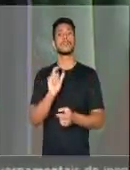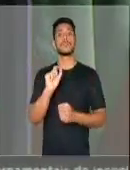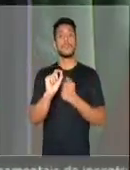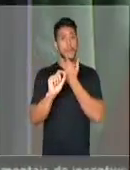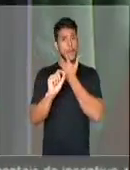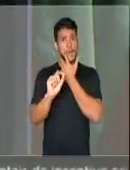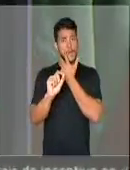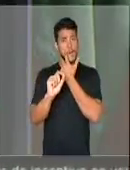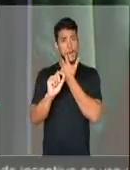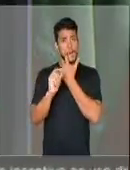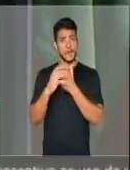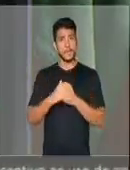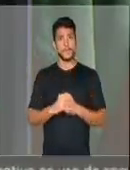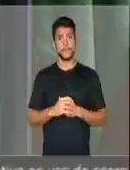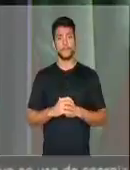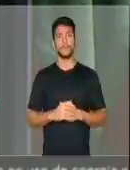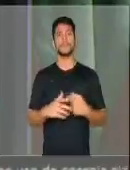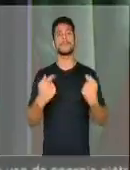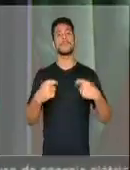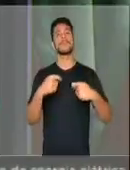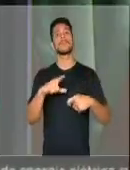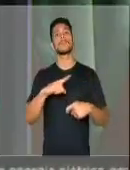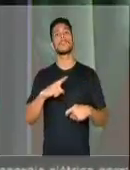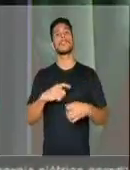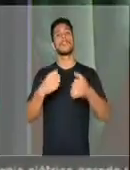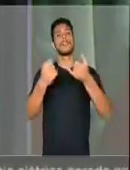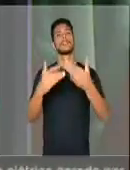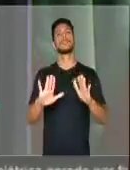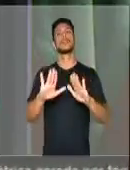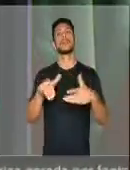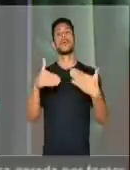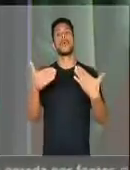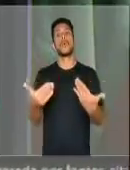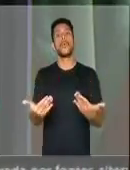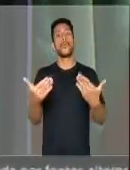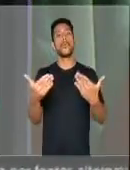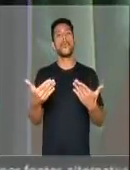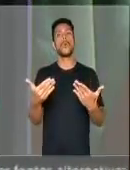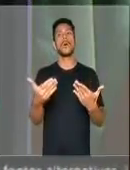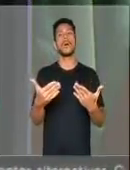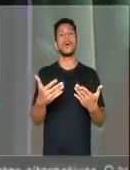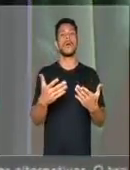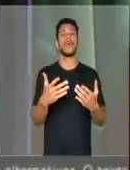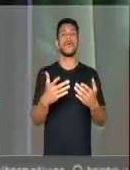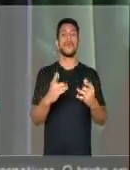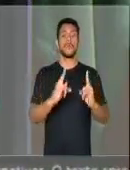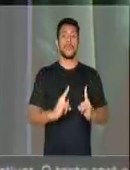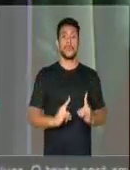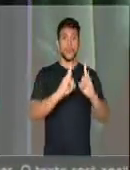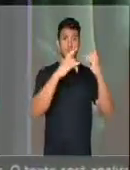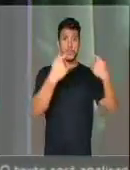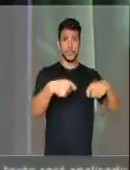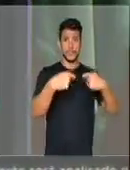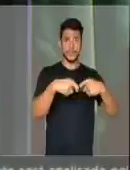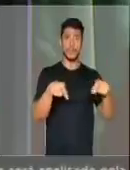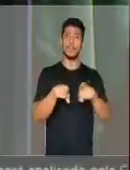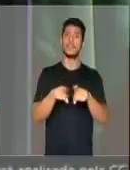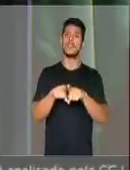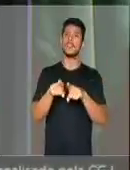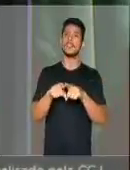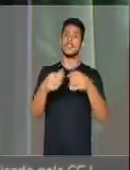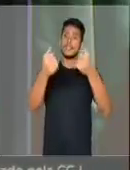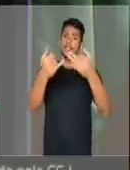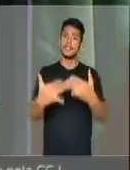requisitos. Deveria ter declarado quais as condições do imóvel necessárias para o atendimento do interesse público. Ter sido declarado pela